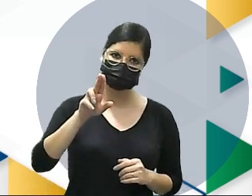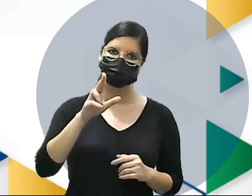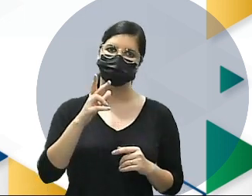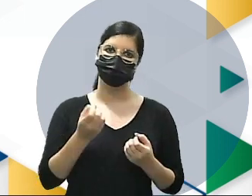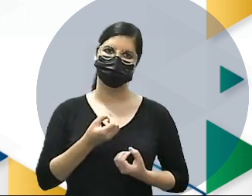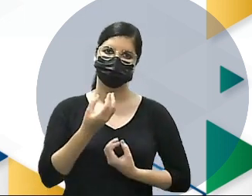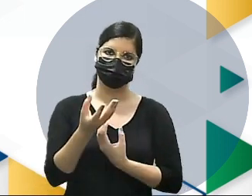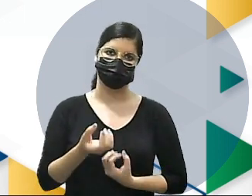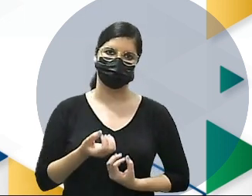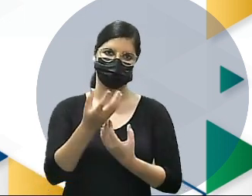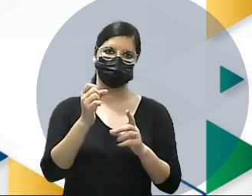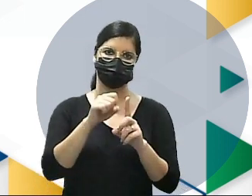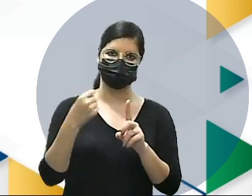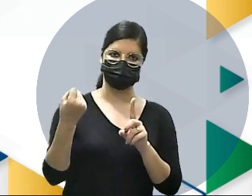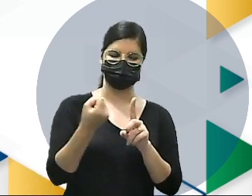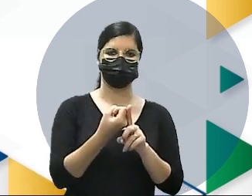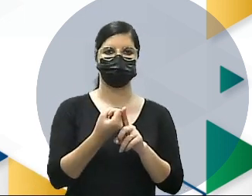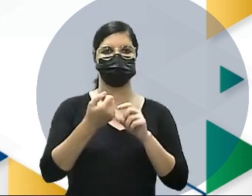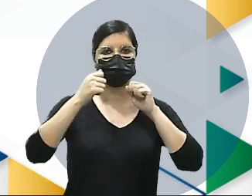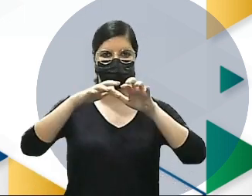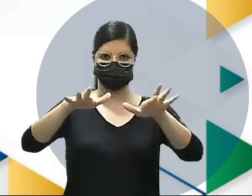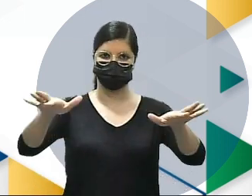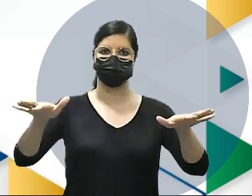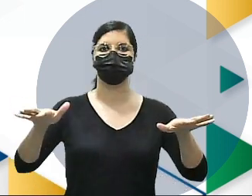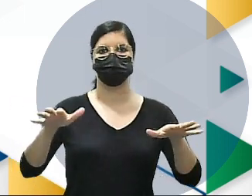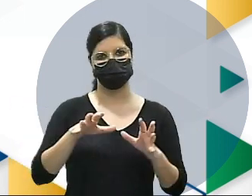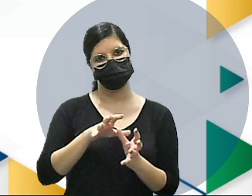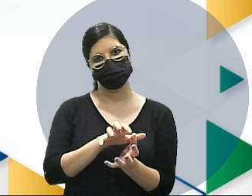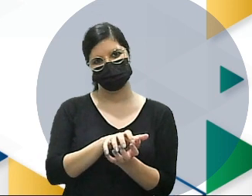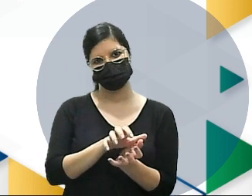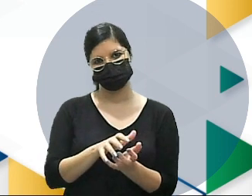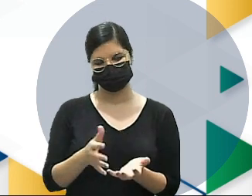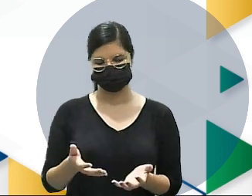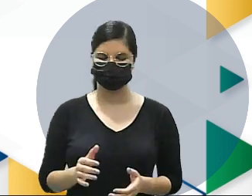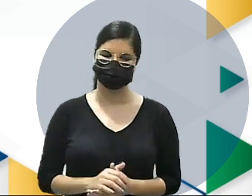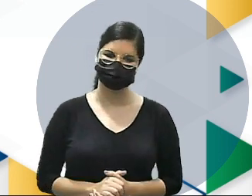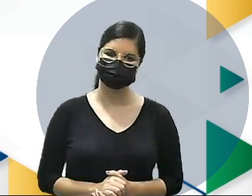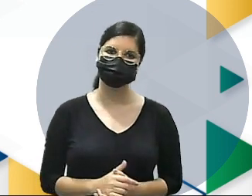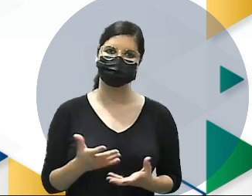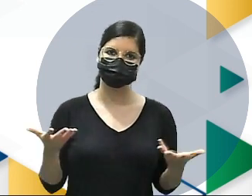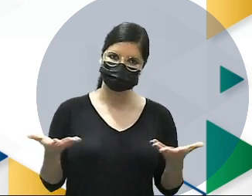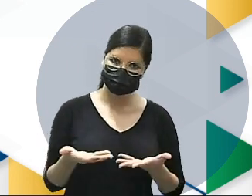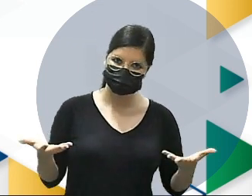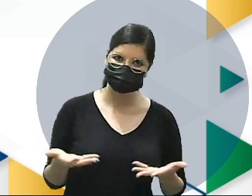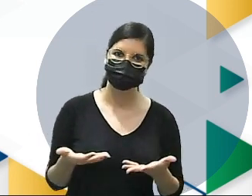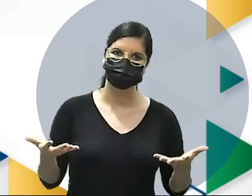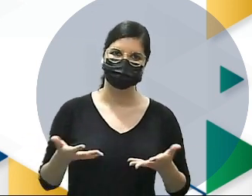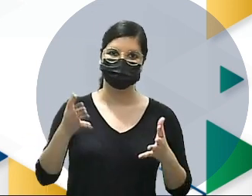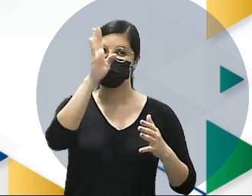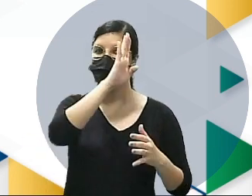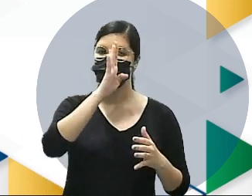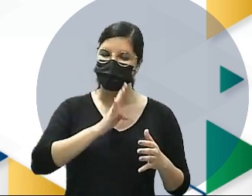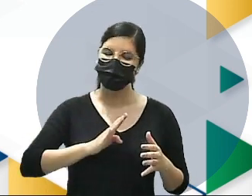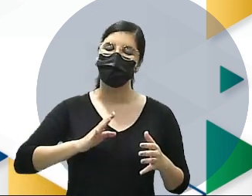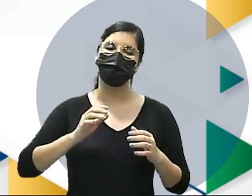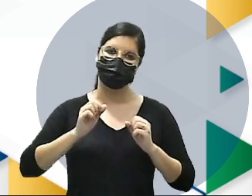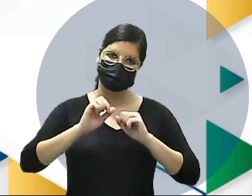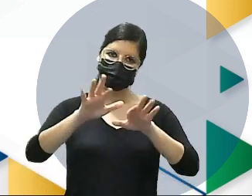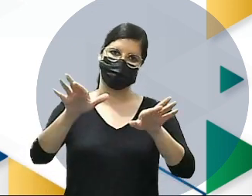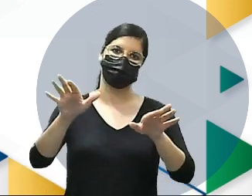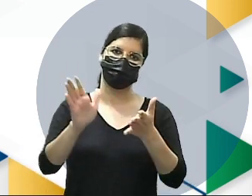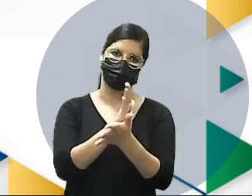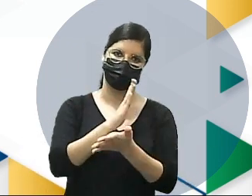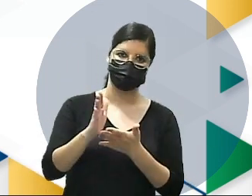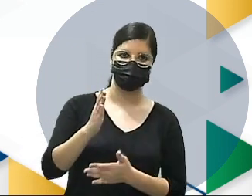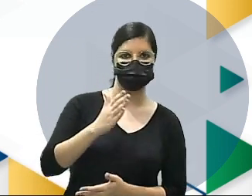como uma forma de expressão social né E viralizou muito aqui na o passinho aqui em Pernambuco e hoje em dia é tocado no Brasil todo e gostem ou